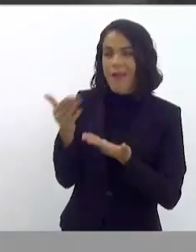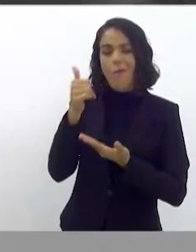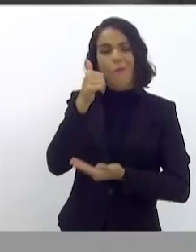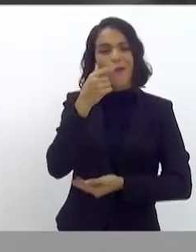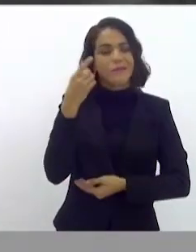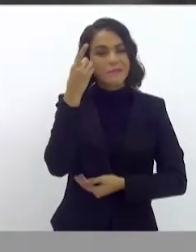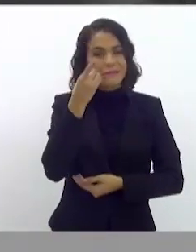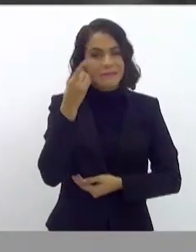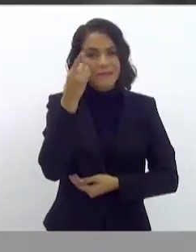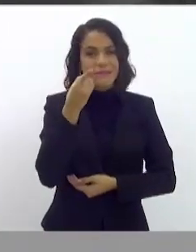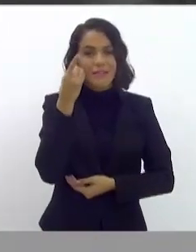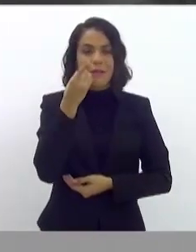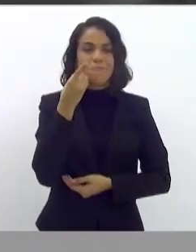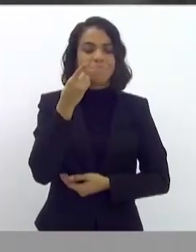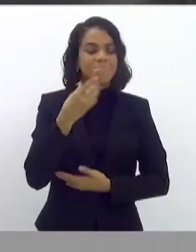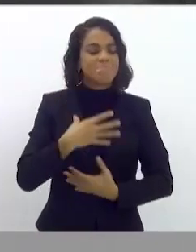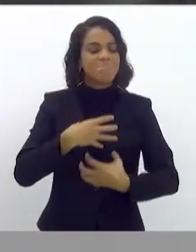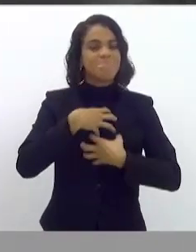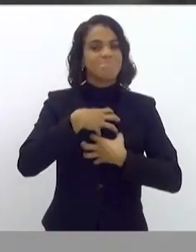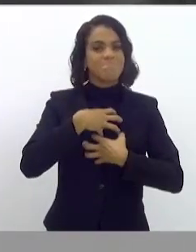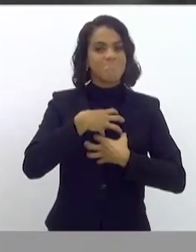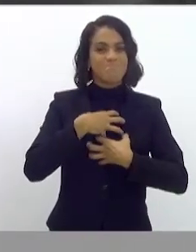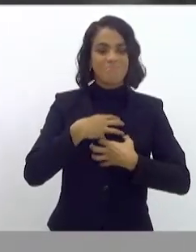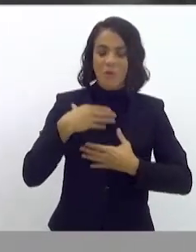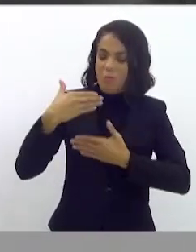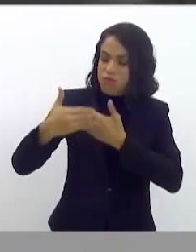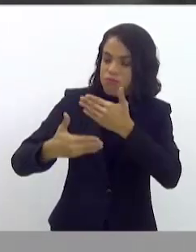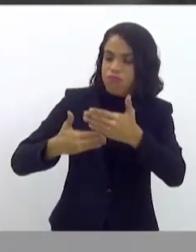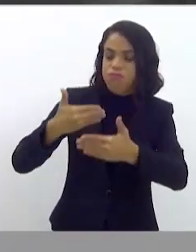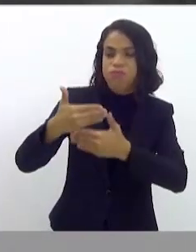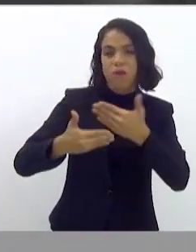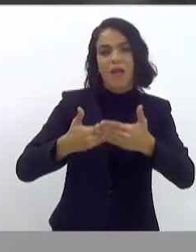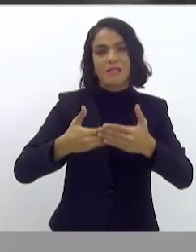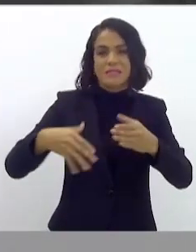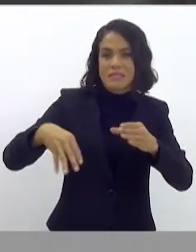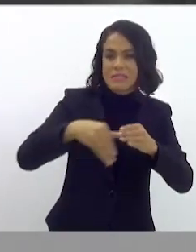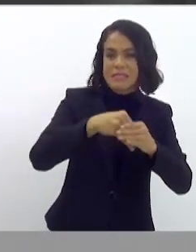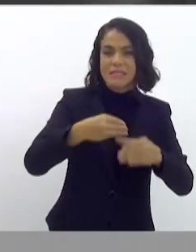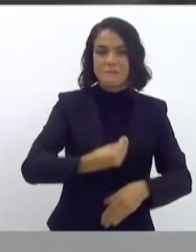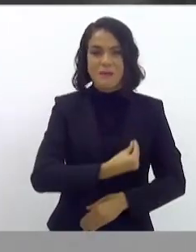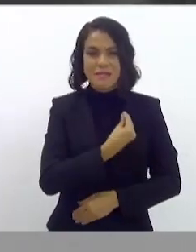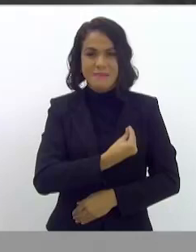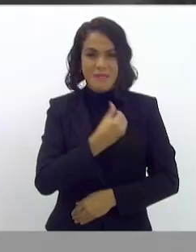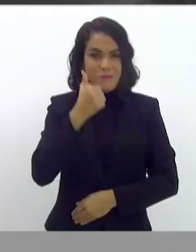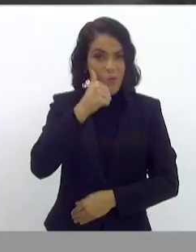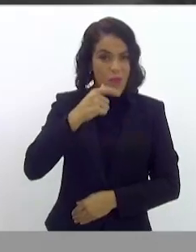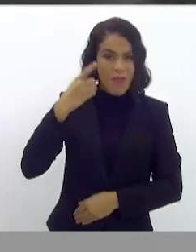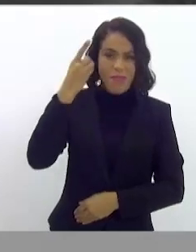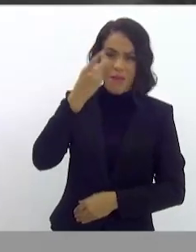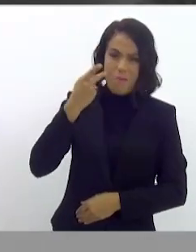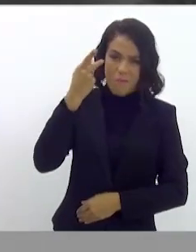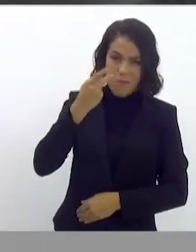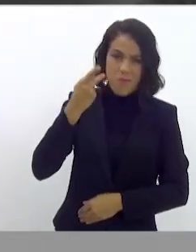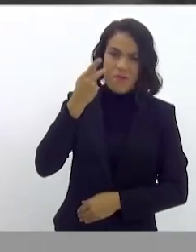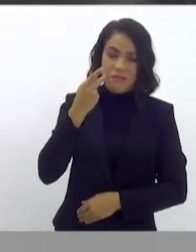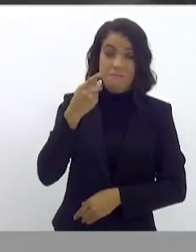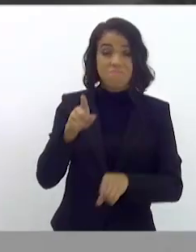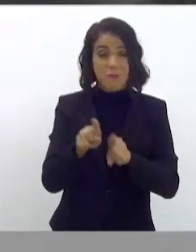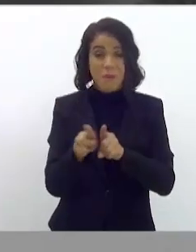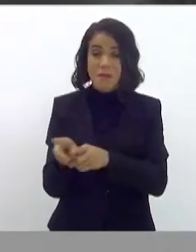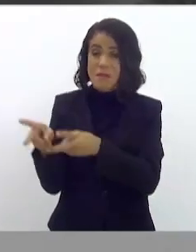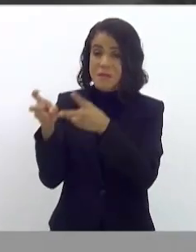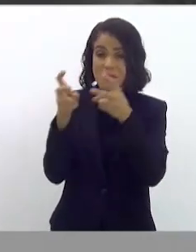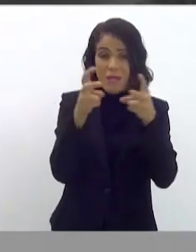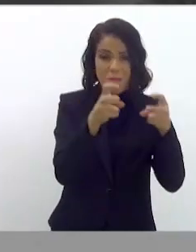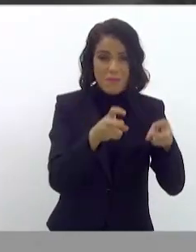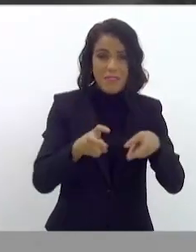que muito nos orgulha, né, em trilhar um caminho de participação de mulheres na política, a parte, sim, da percepção de